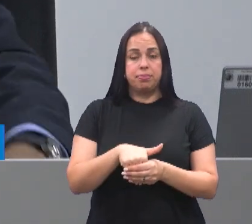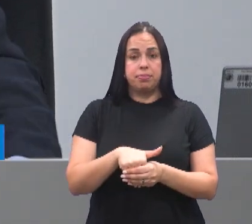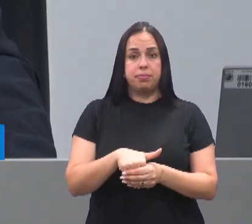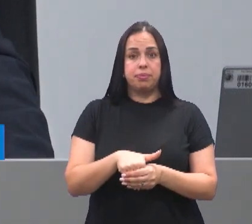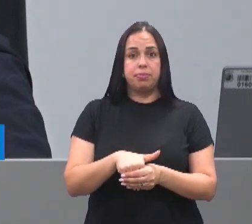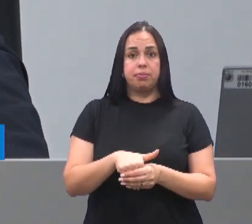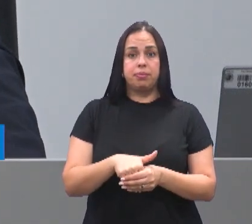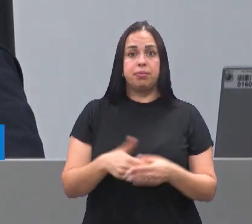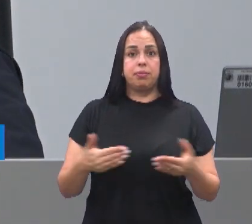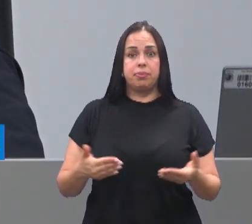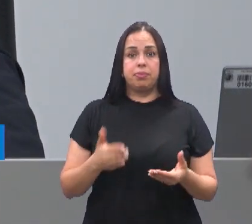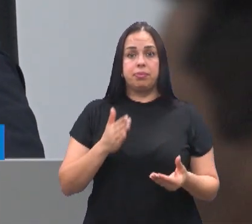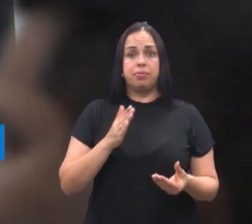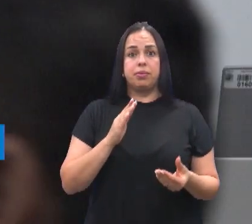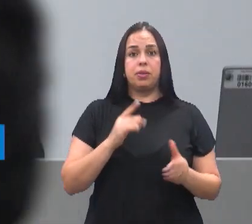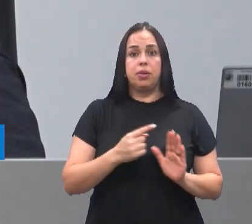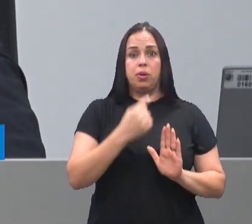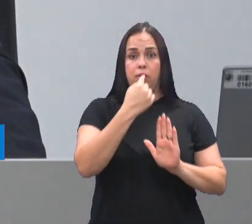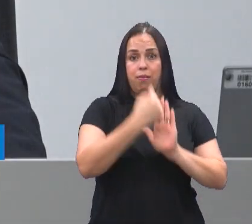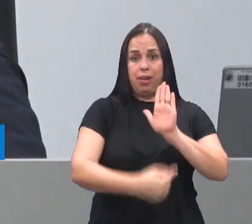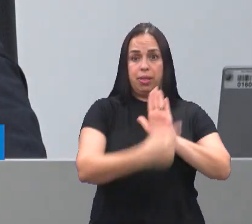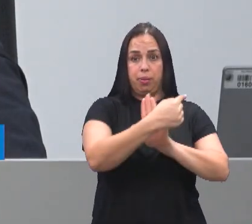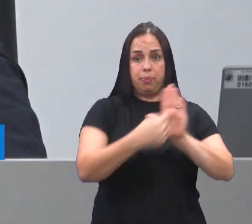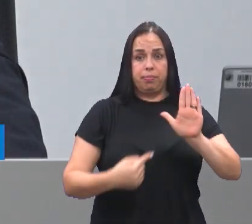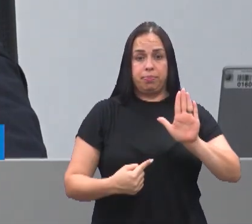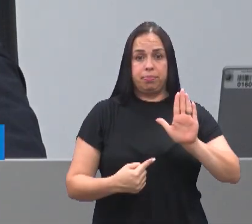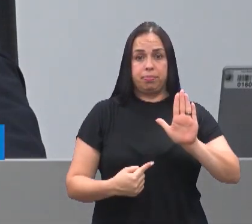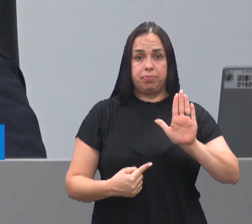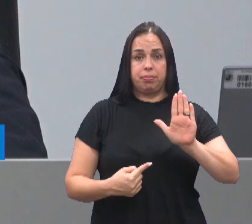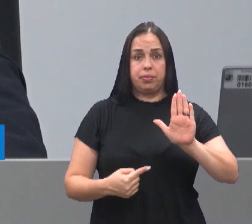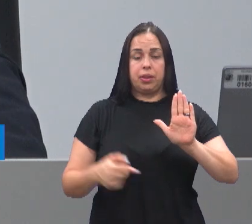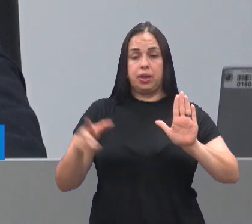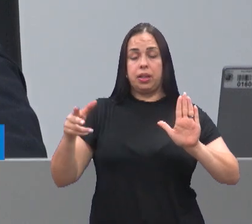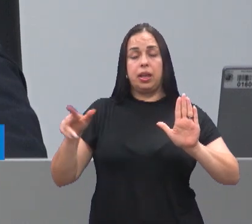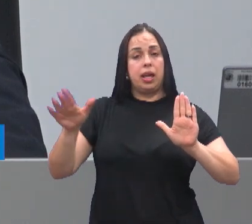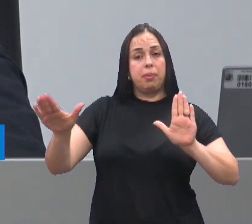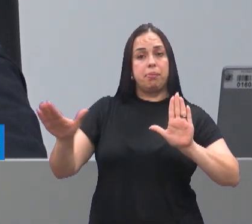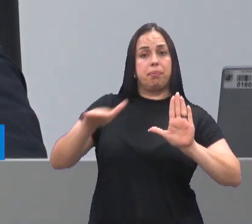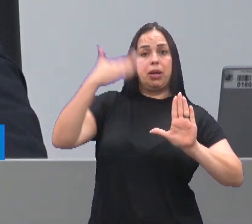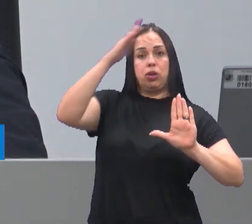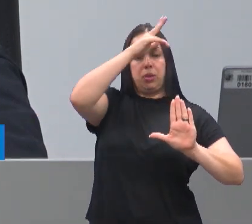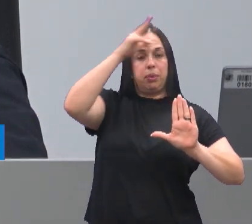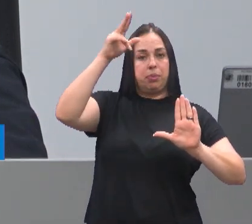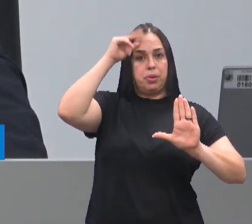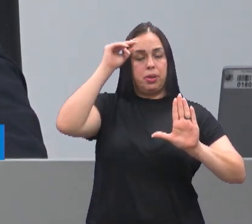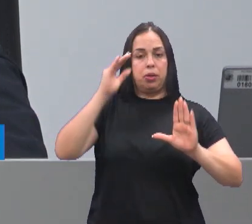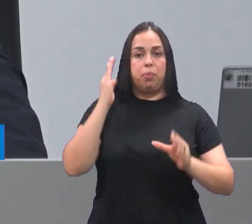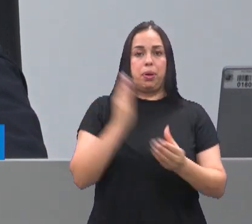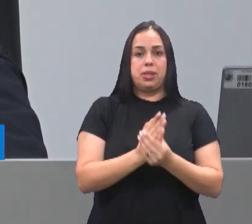Em discussão, o veto total oposto pelo Poder Executivo ao processo número